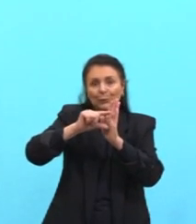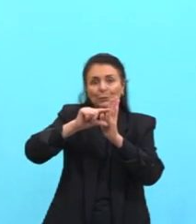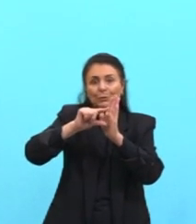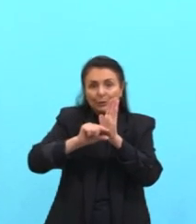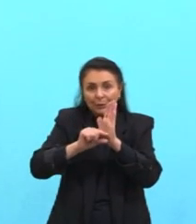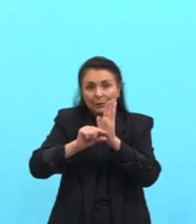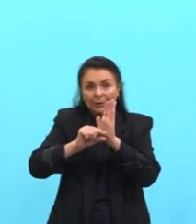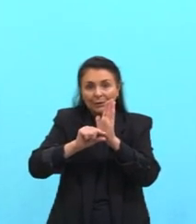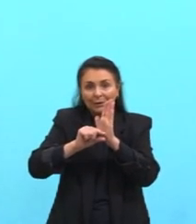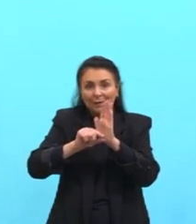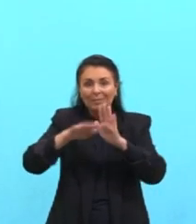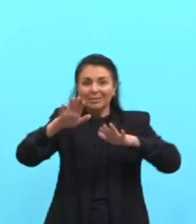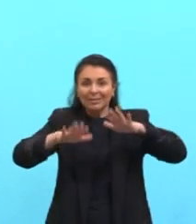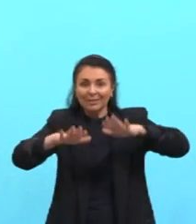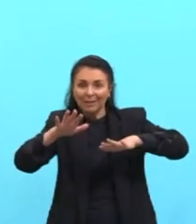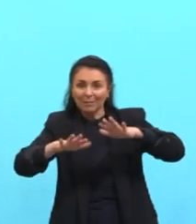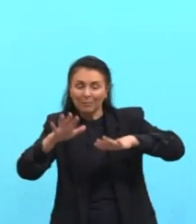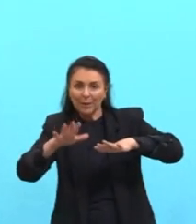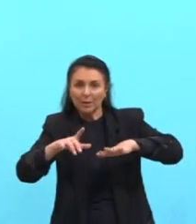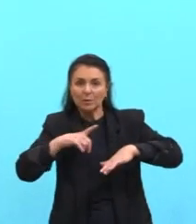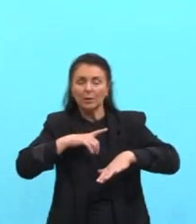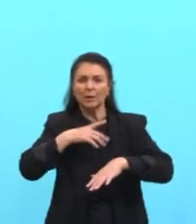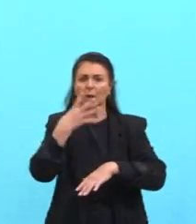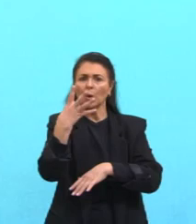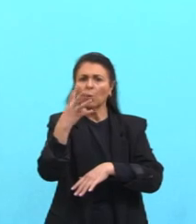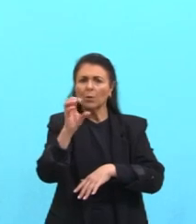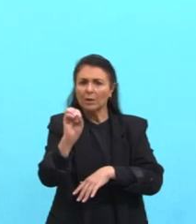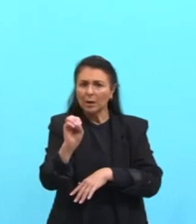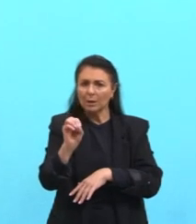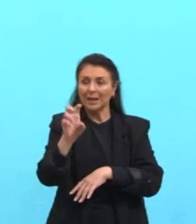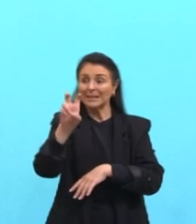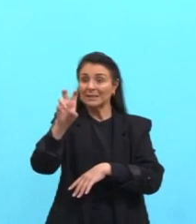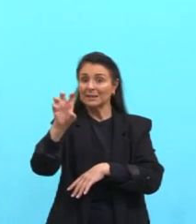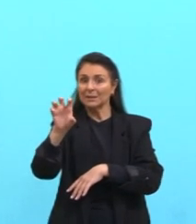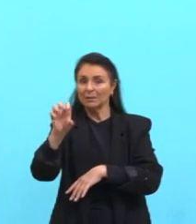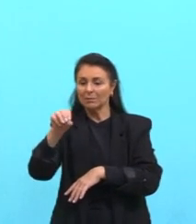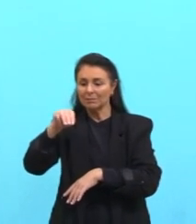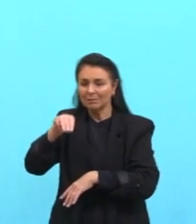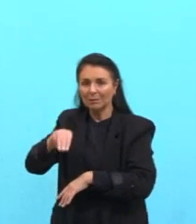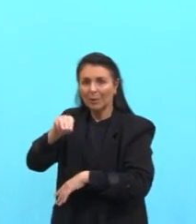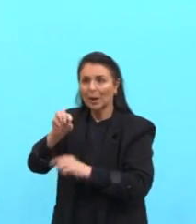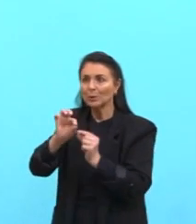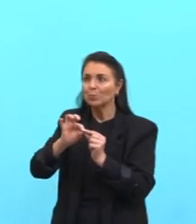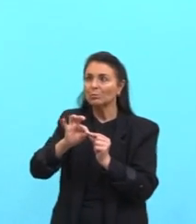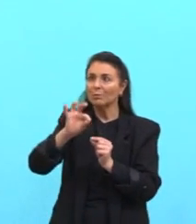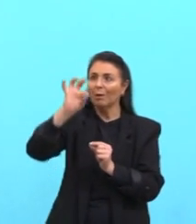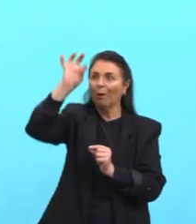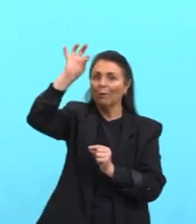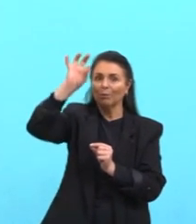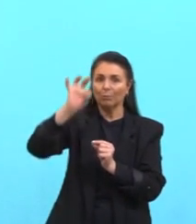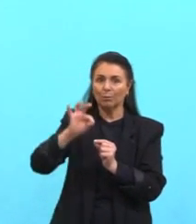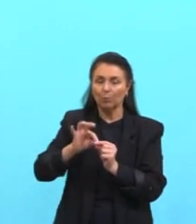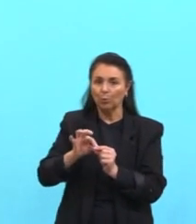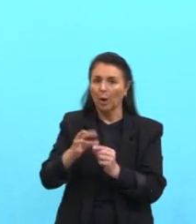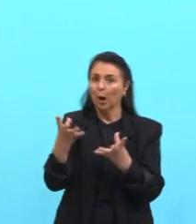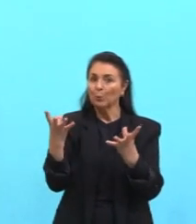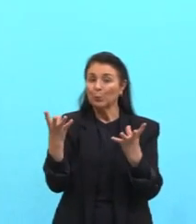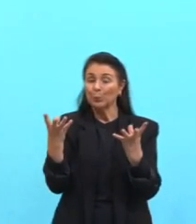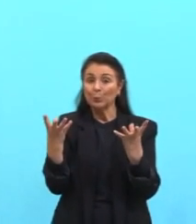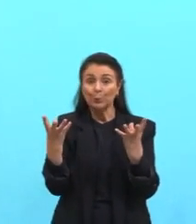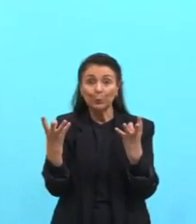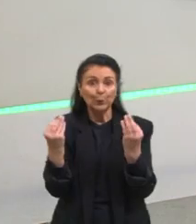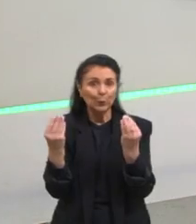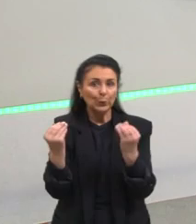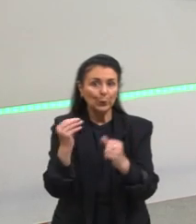altas do que aquelas né Tem árvore chegando a 40 50 metros de altura está a gurizada muito densa né com